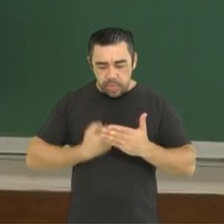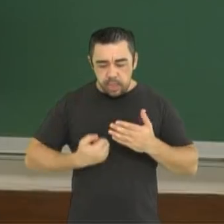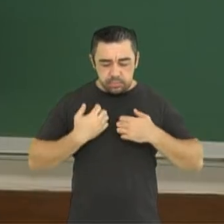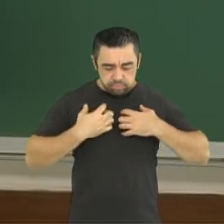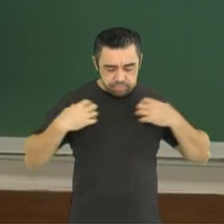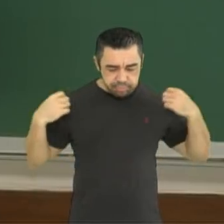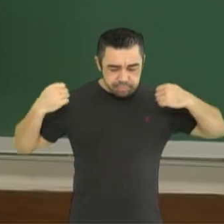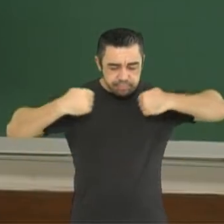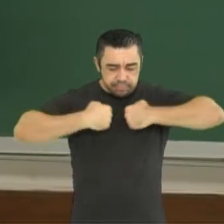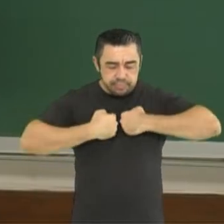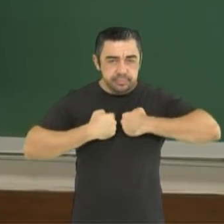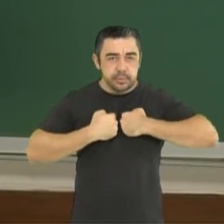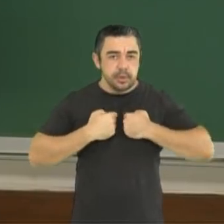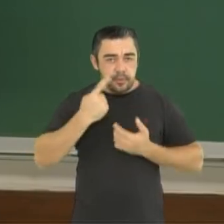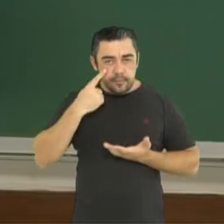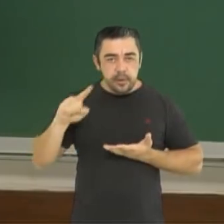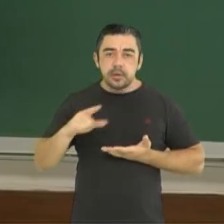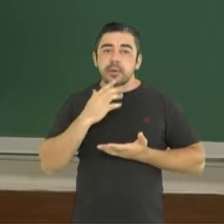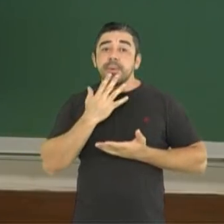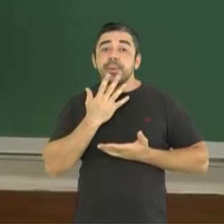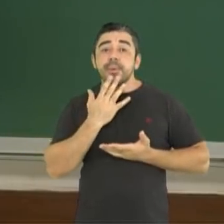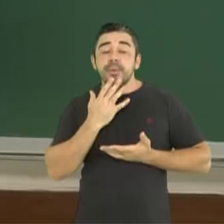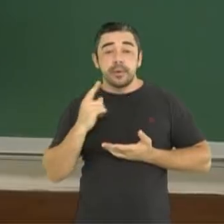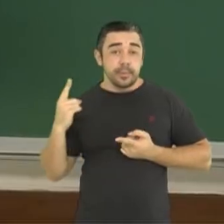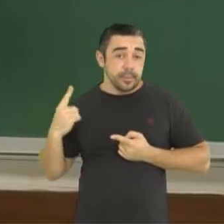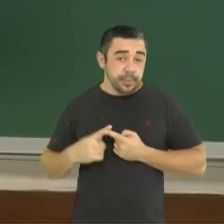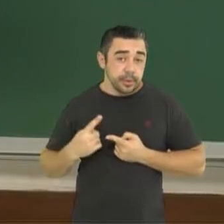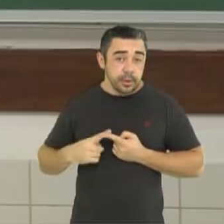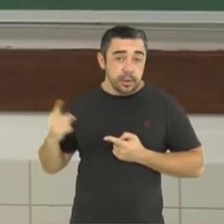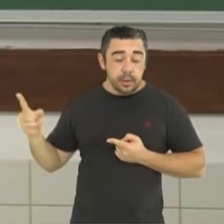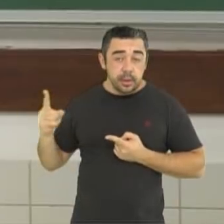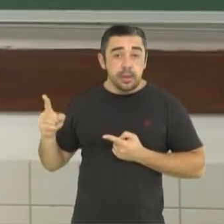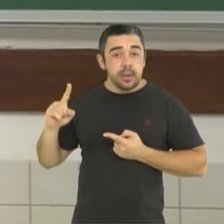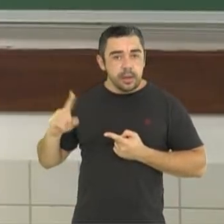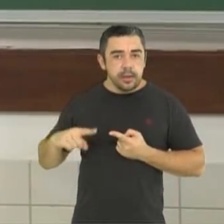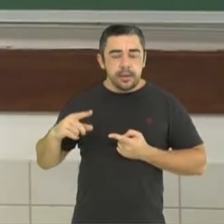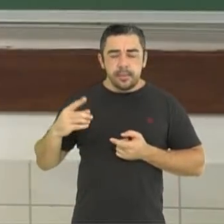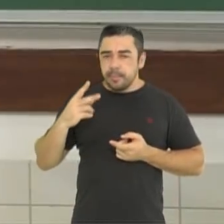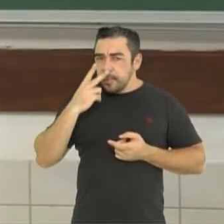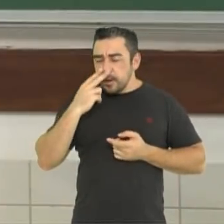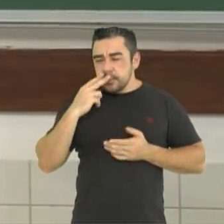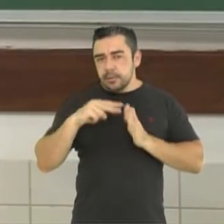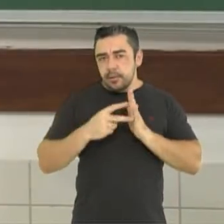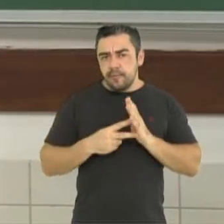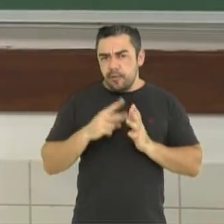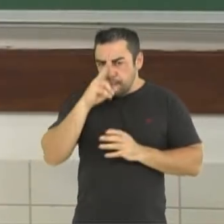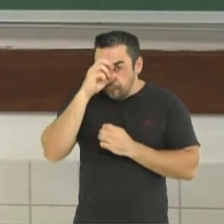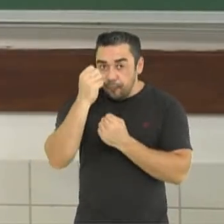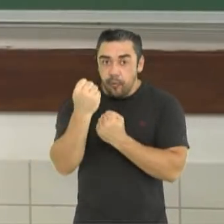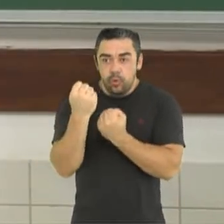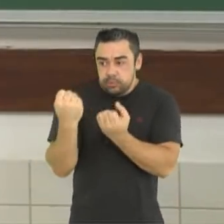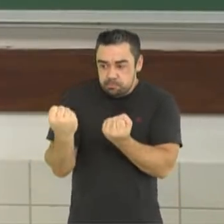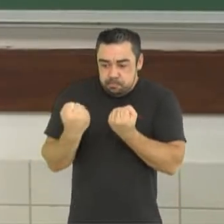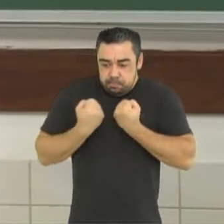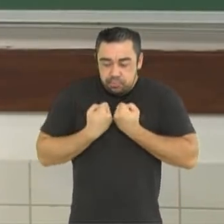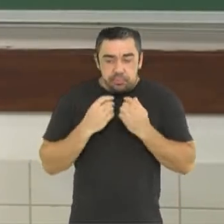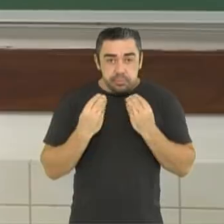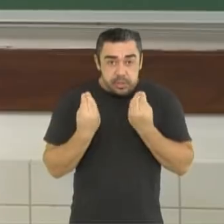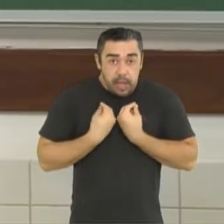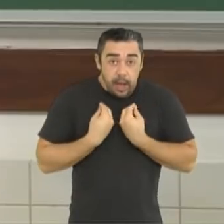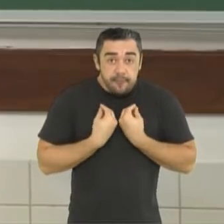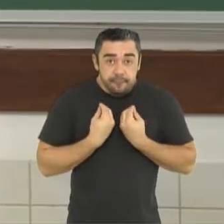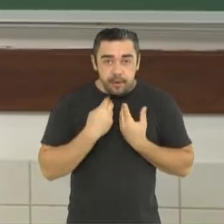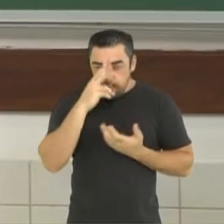olhe novamente as cores, porque para eles isso trazia a força do animal. Eles acreditavam muito, nós